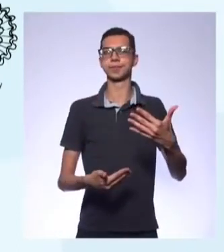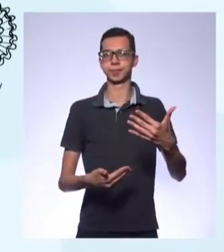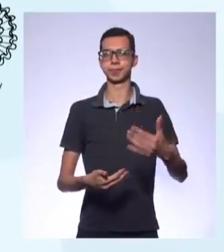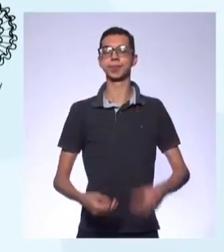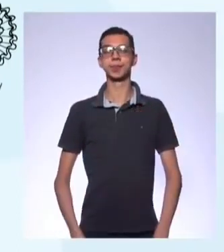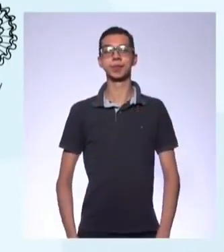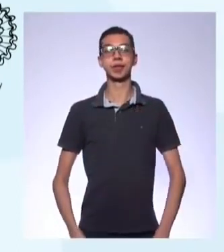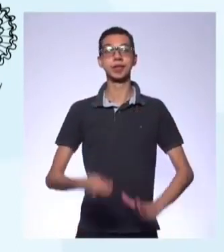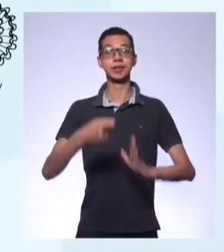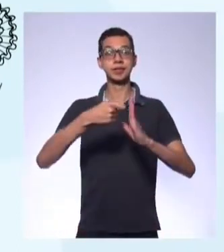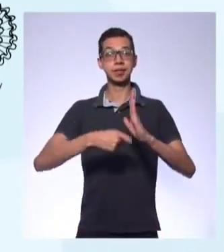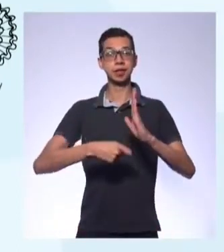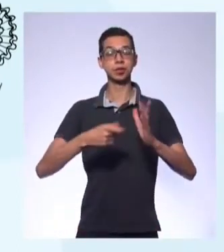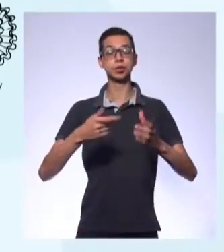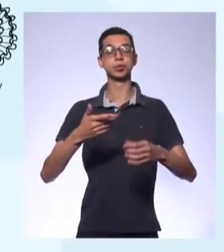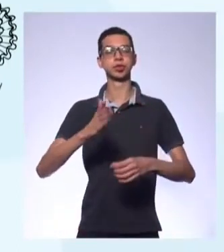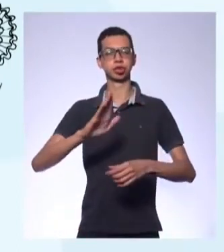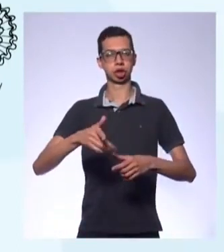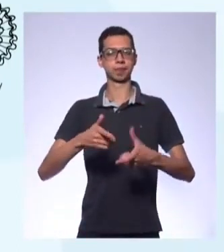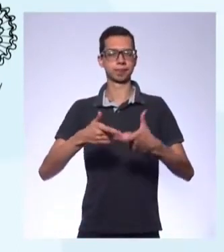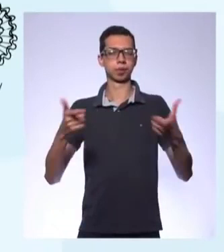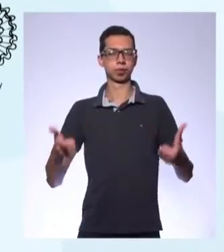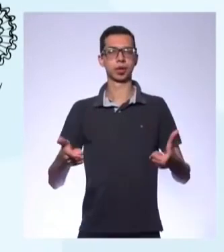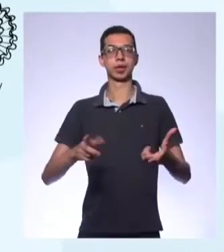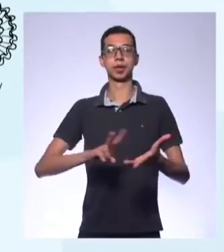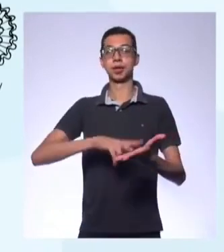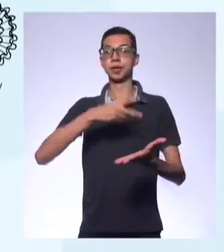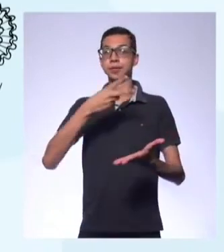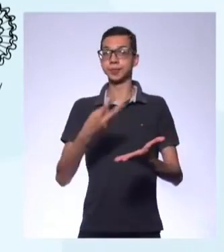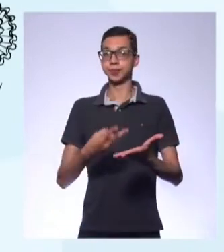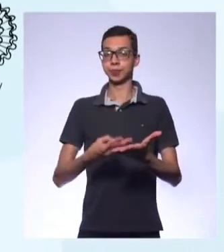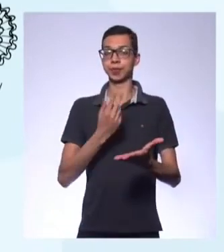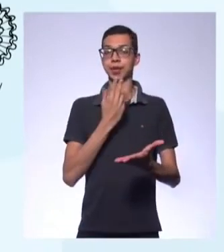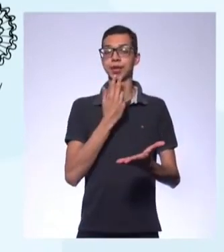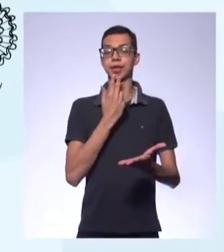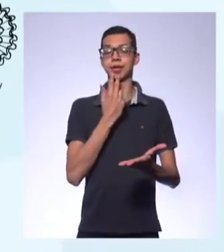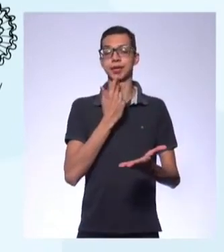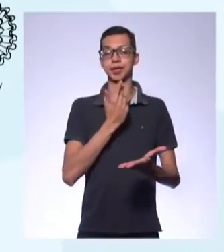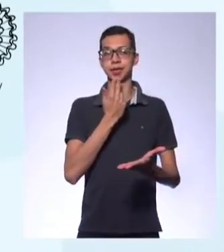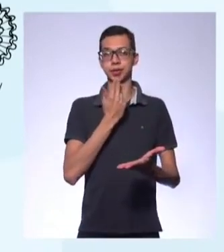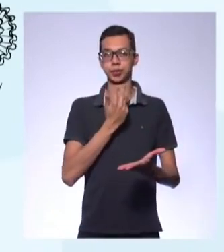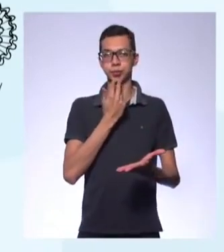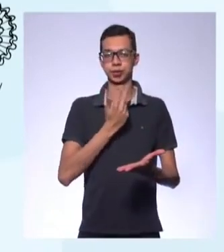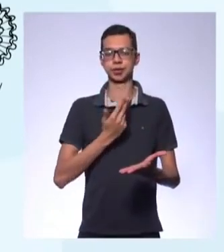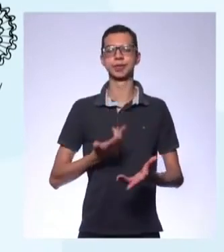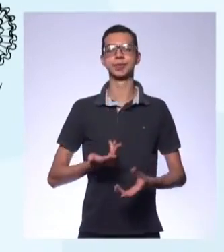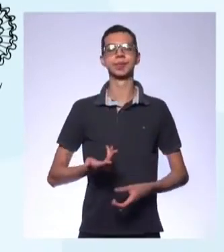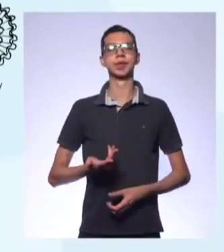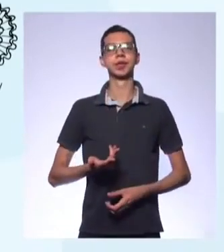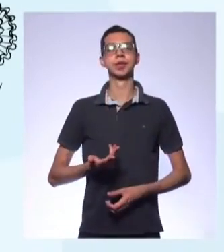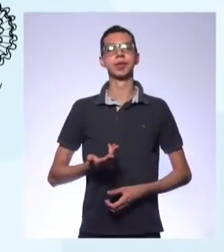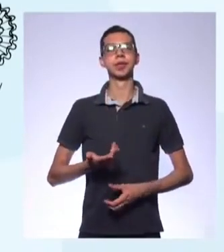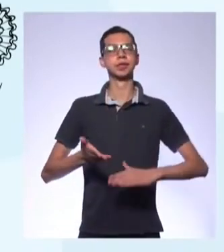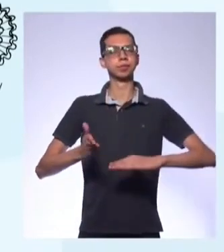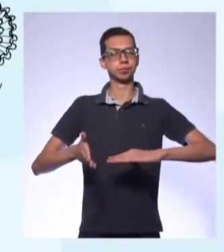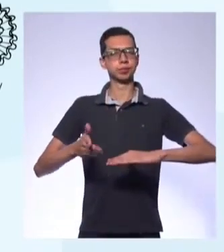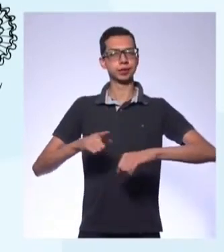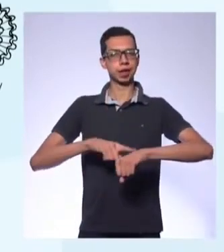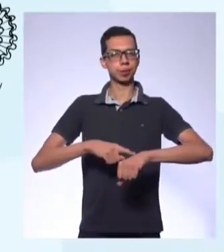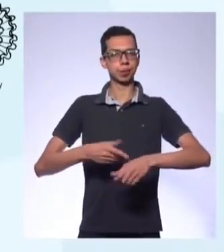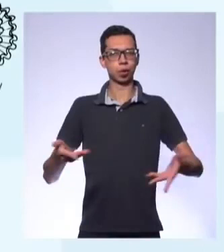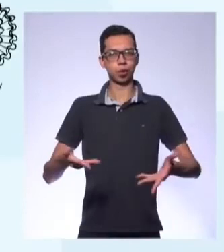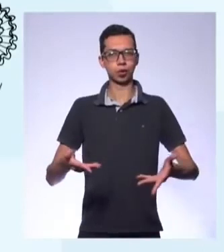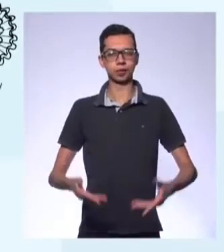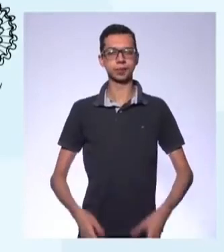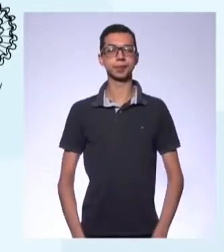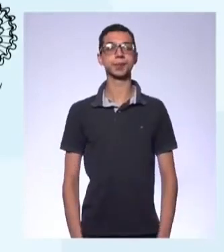seus textos foi traduzida para as principais línguas modernas e são mais encenadas que as de qualquer outro dramaturgo. Destacam-se